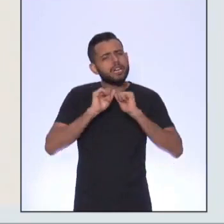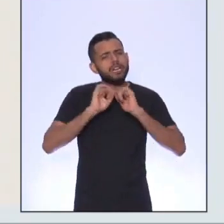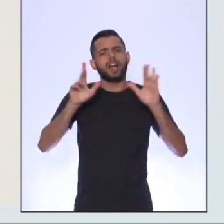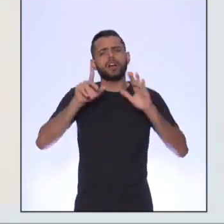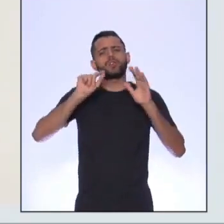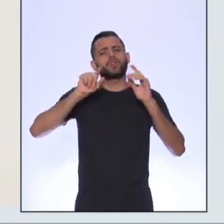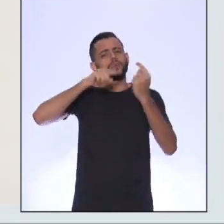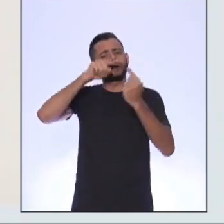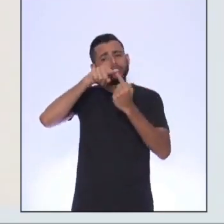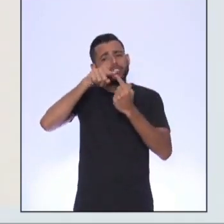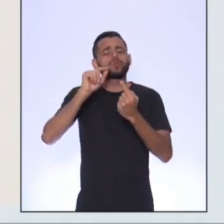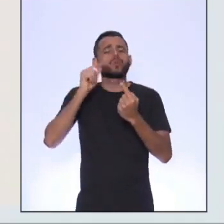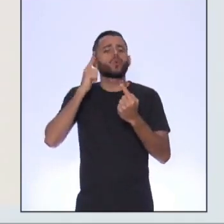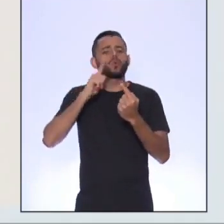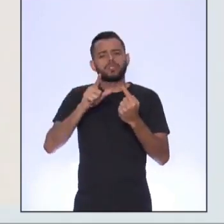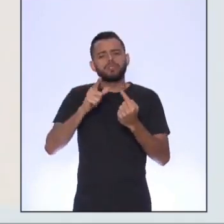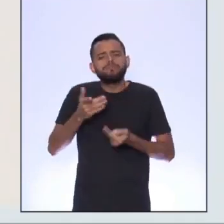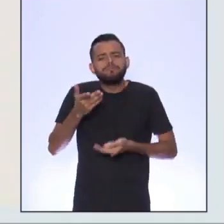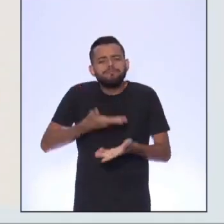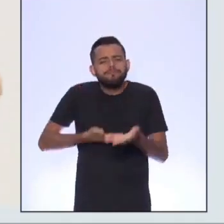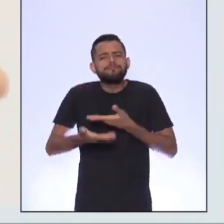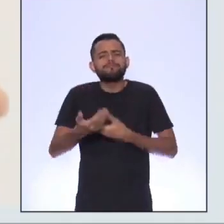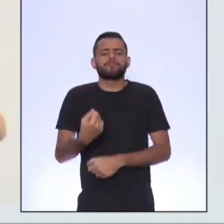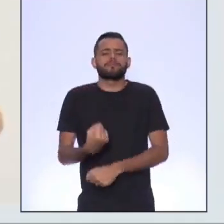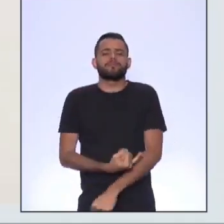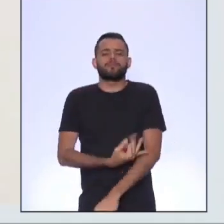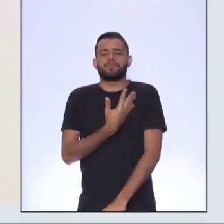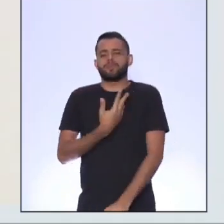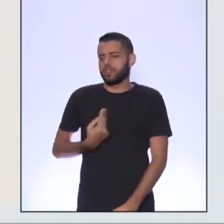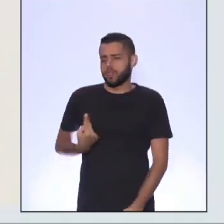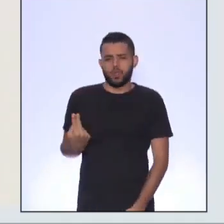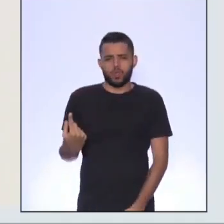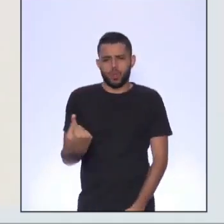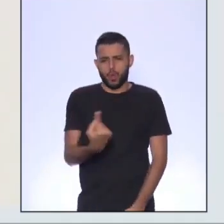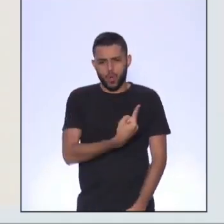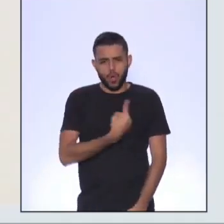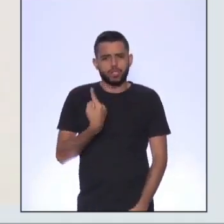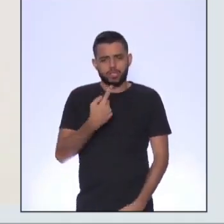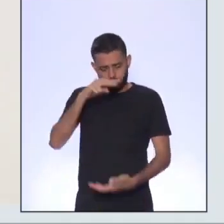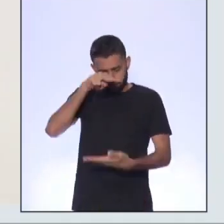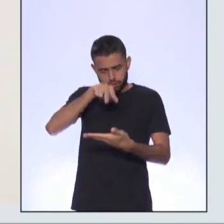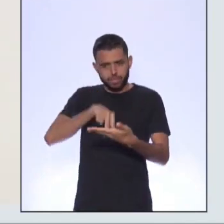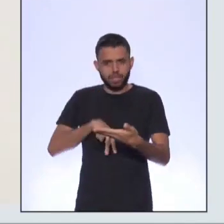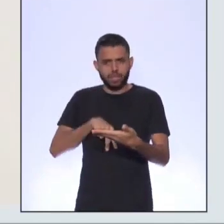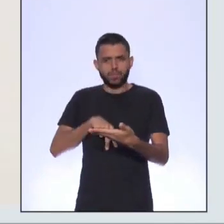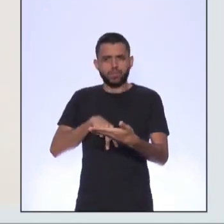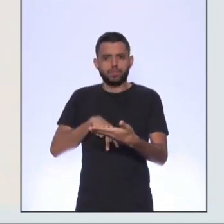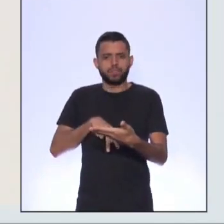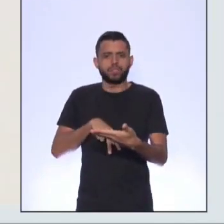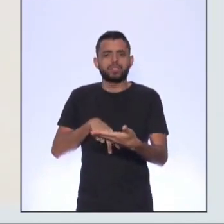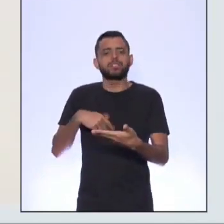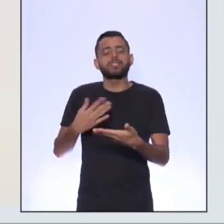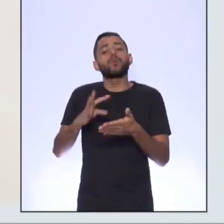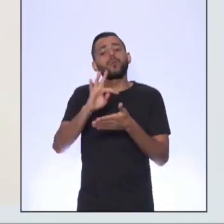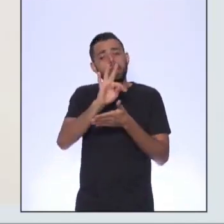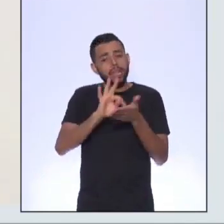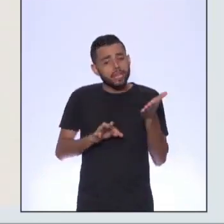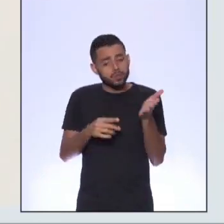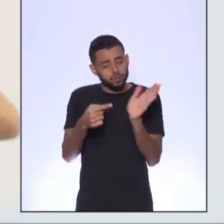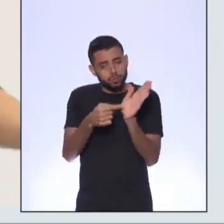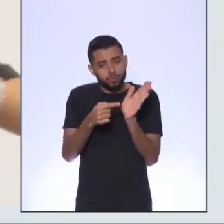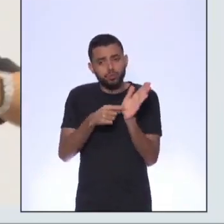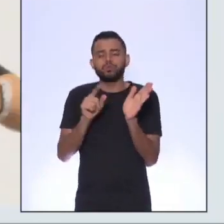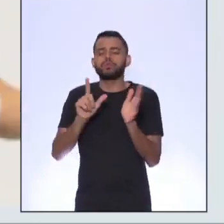de envolver emocionalmente nós, leitores. Então, esse texto é